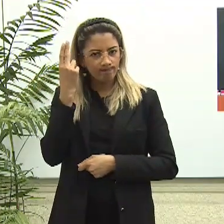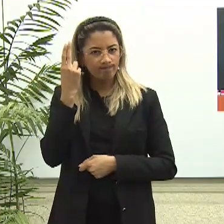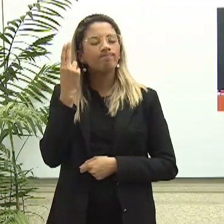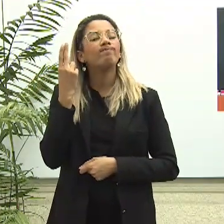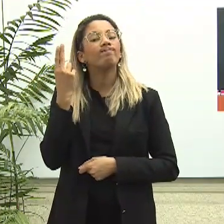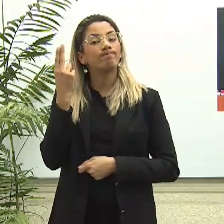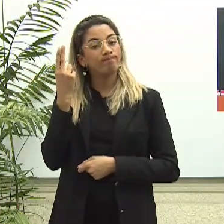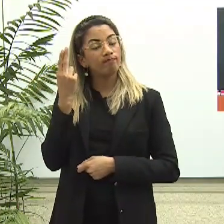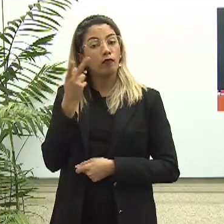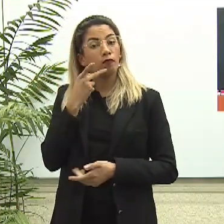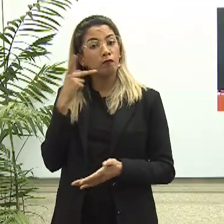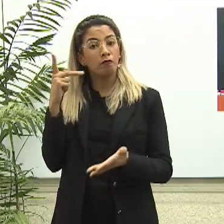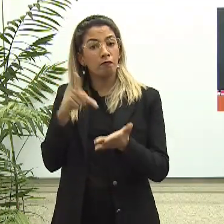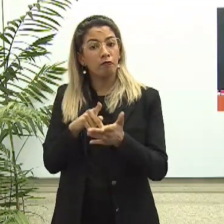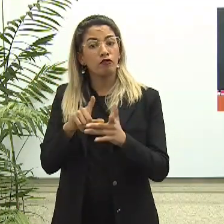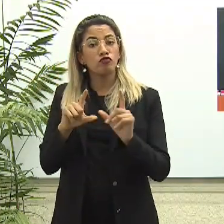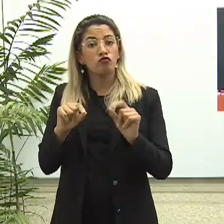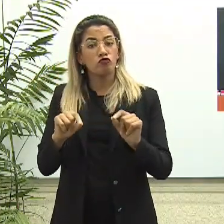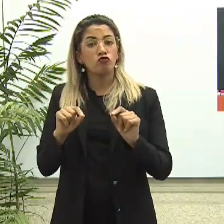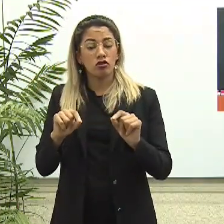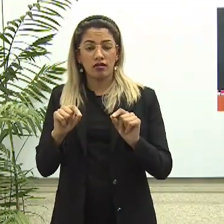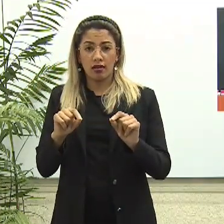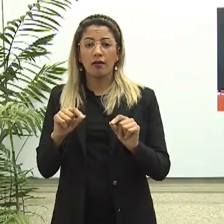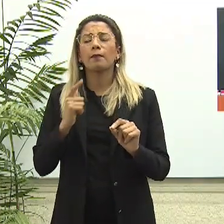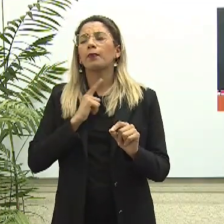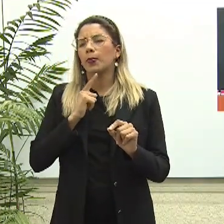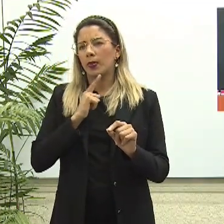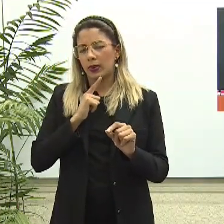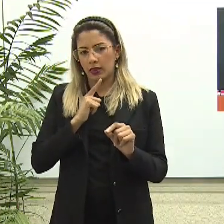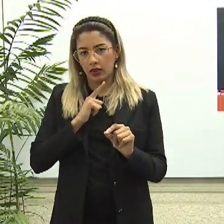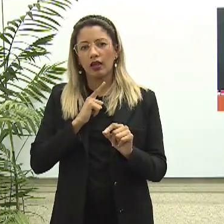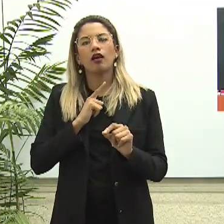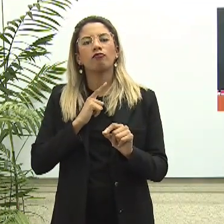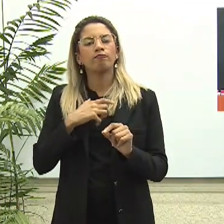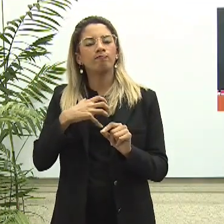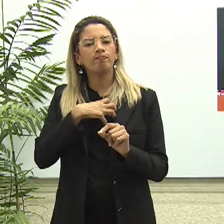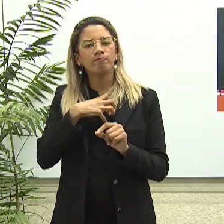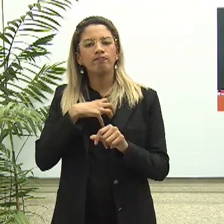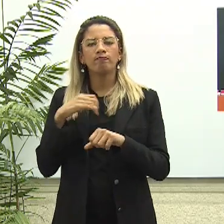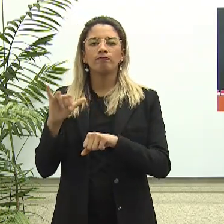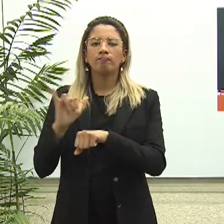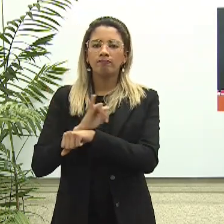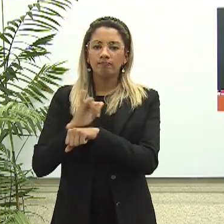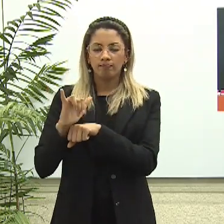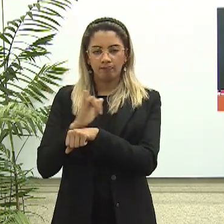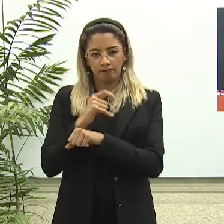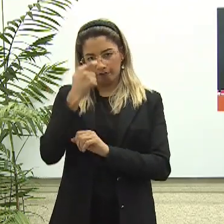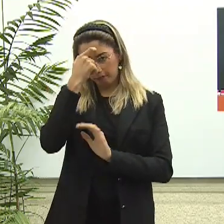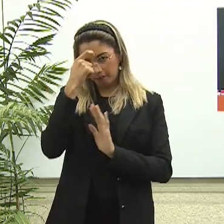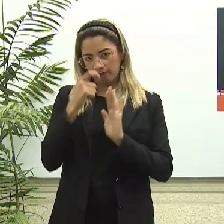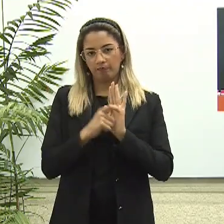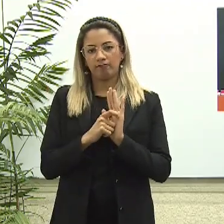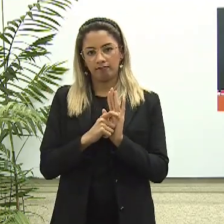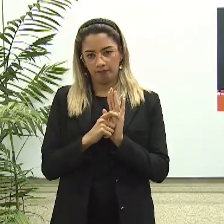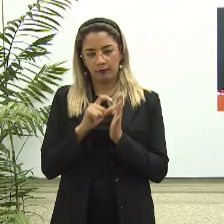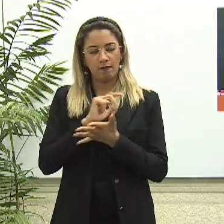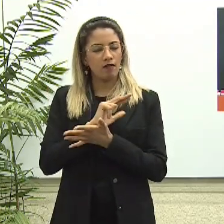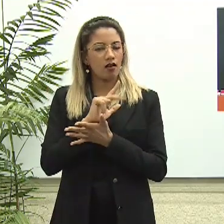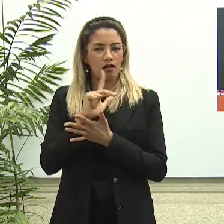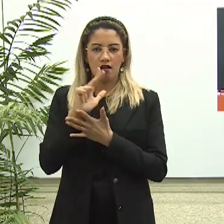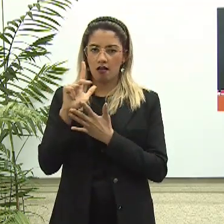nós estamos falando é o seguinte existem vários várias abordagens de Inteligência Artificial